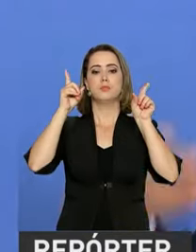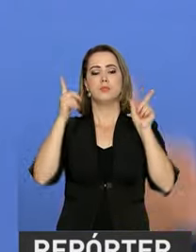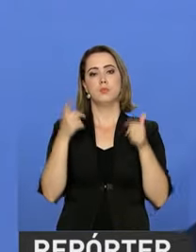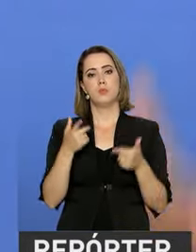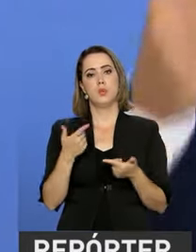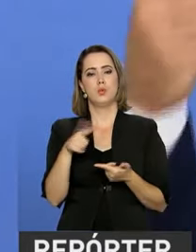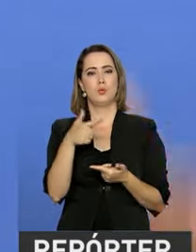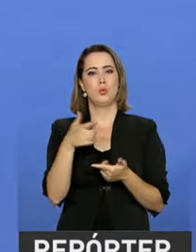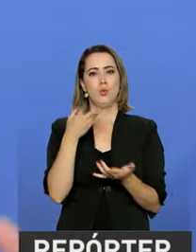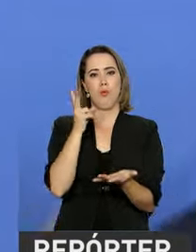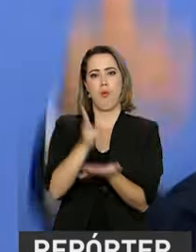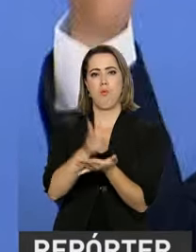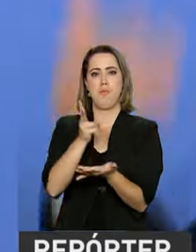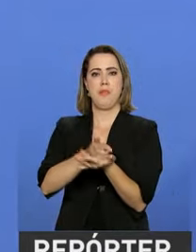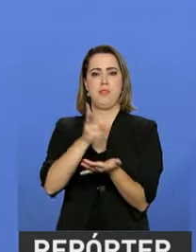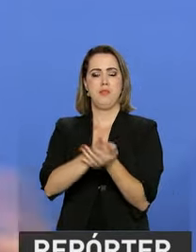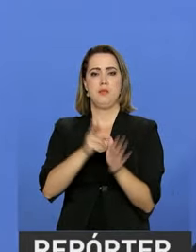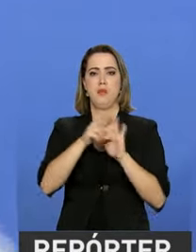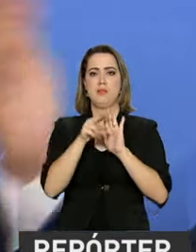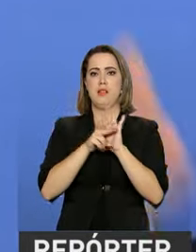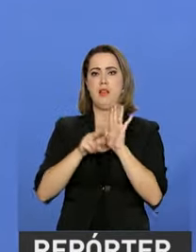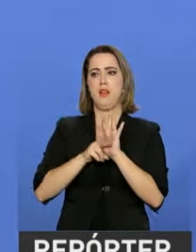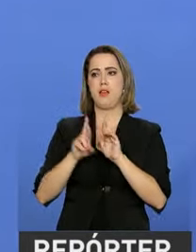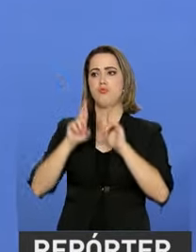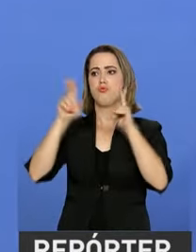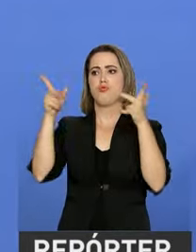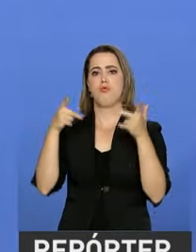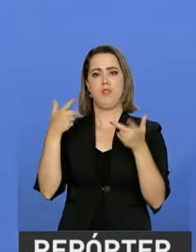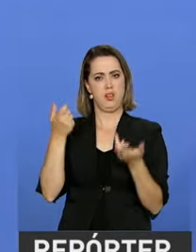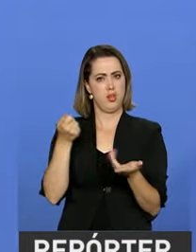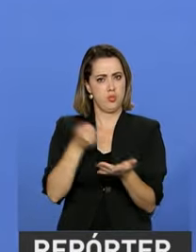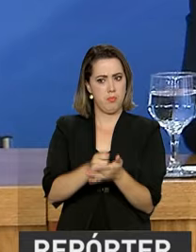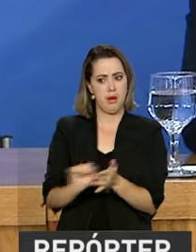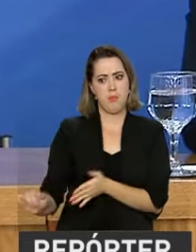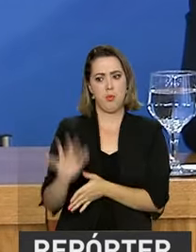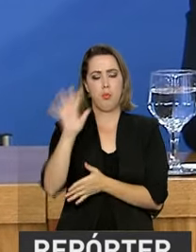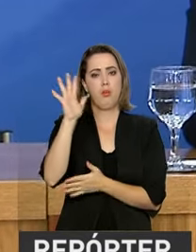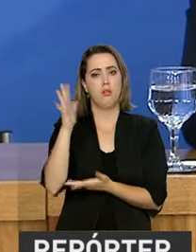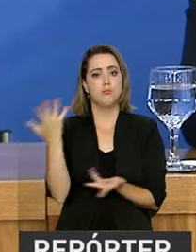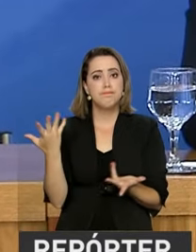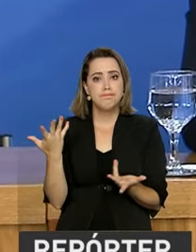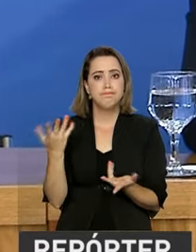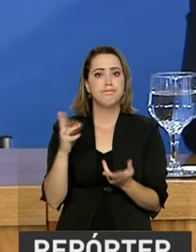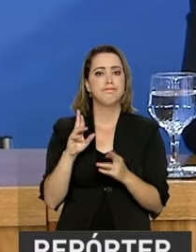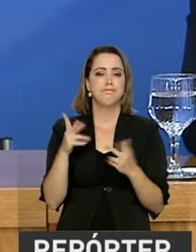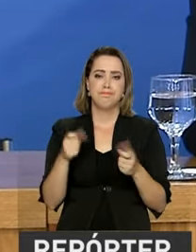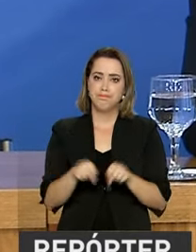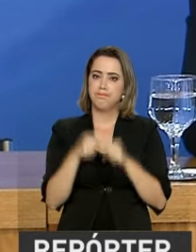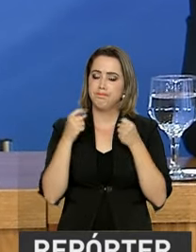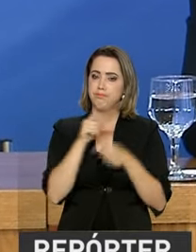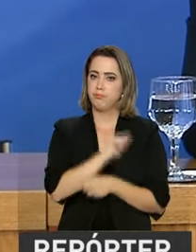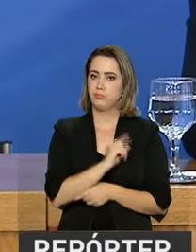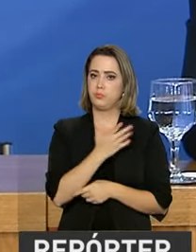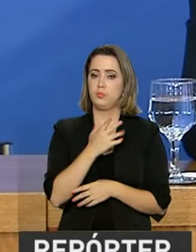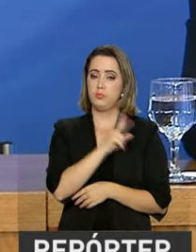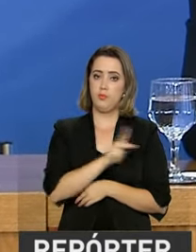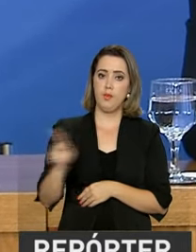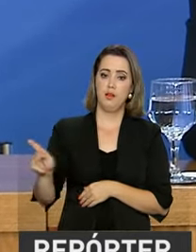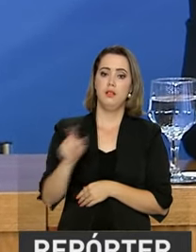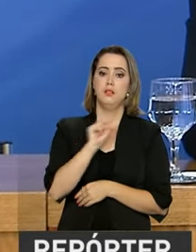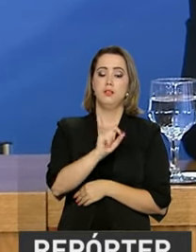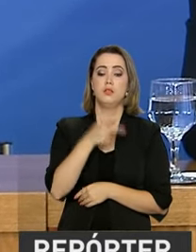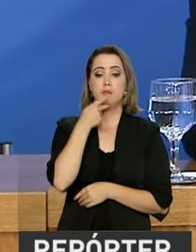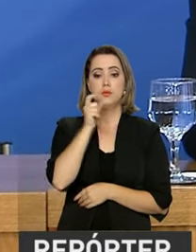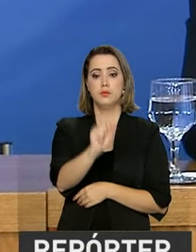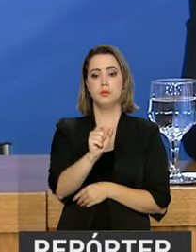mantendo regras que não são mais compatíveis com a sustentabilidade da Previdência o presidente da Comissão especial que analisa a reforma na